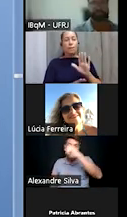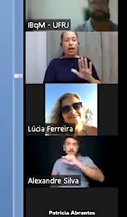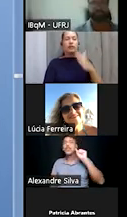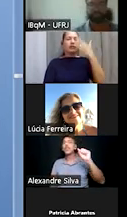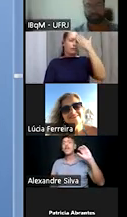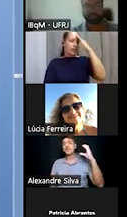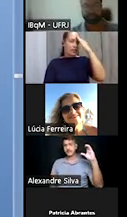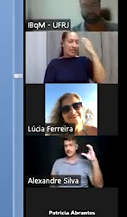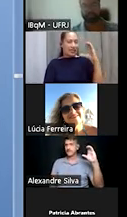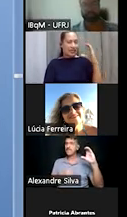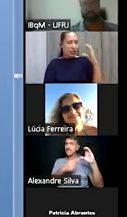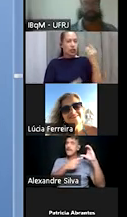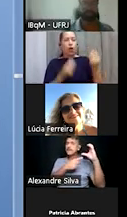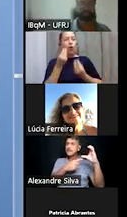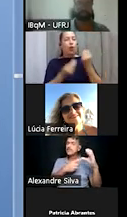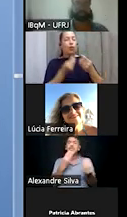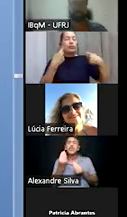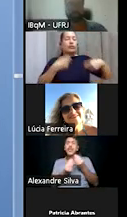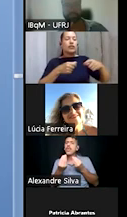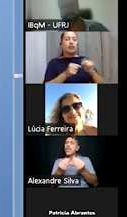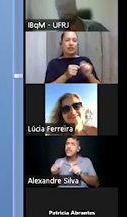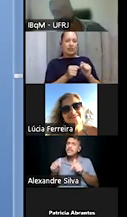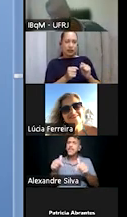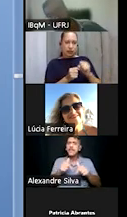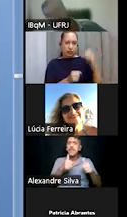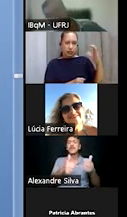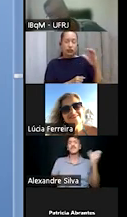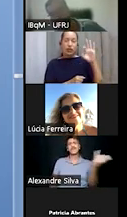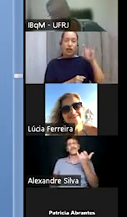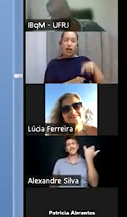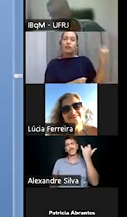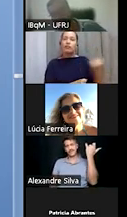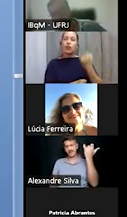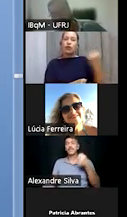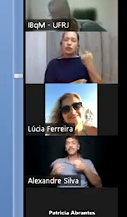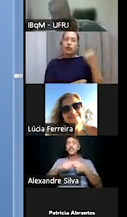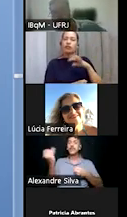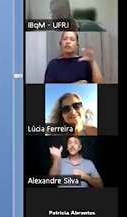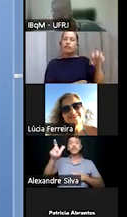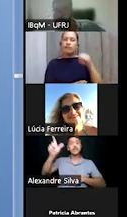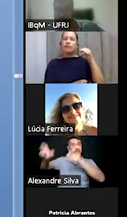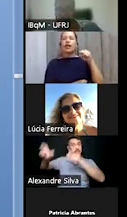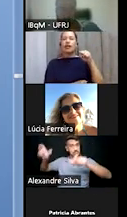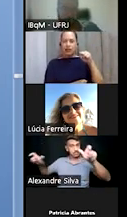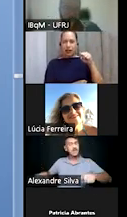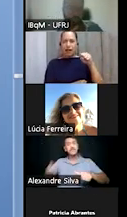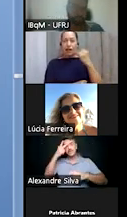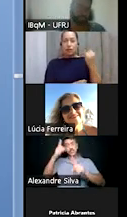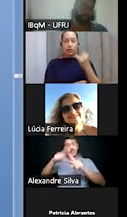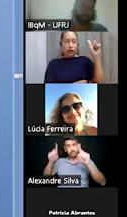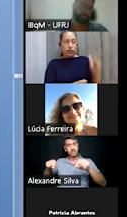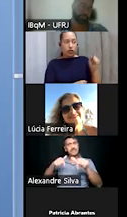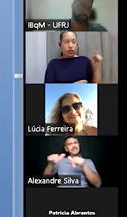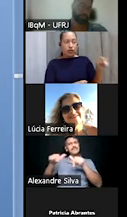como a ciência deveria ser feita, e como era importante resgatar a importância desses homens que trabalhavam nessa